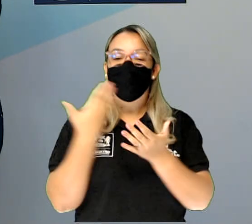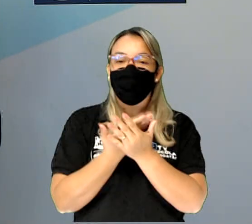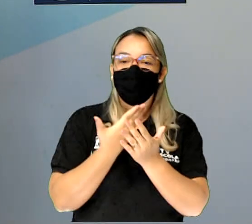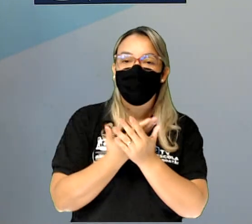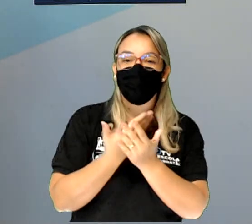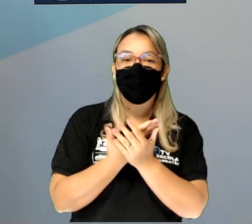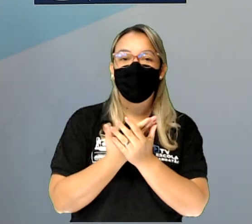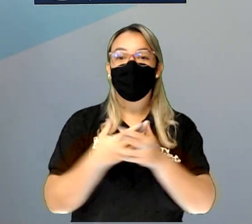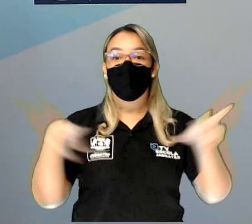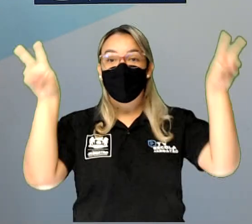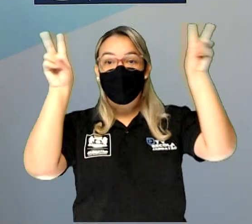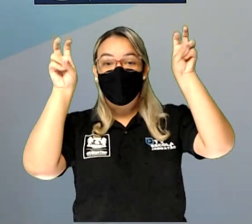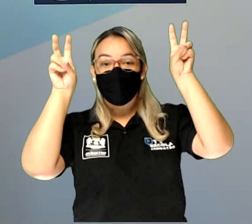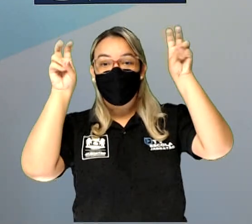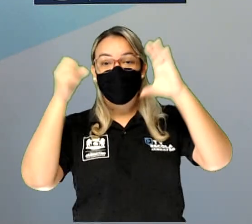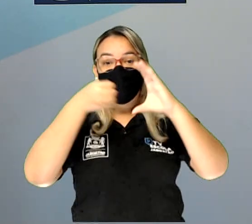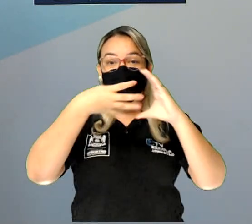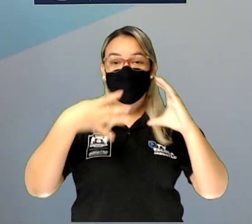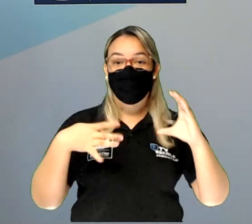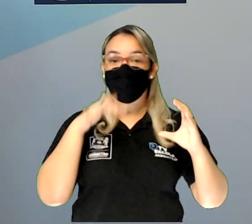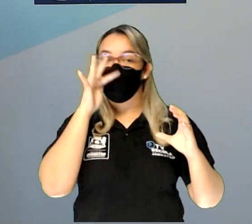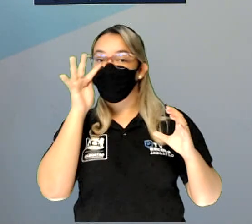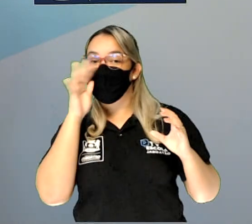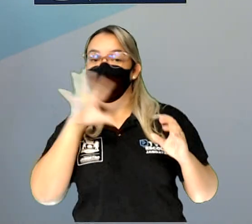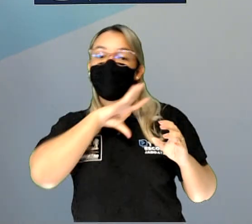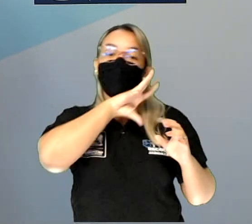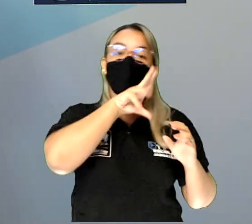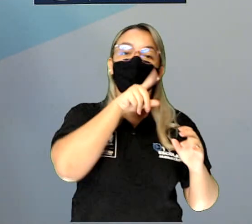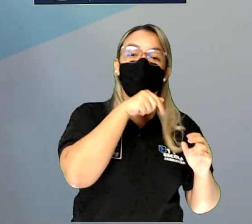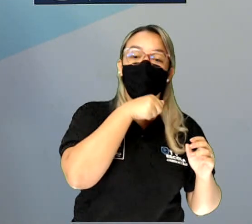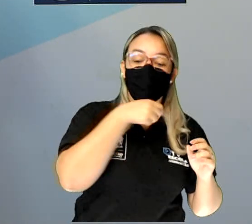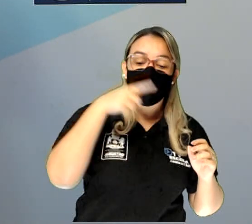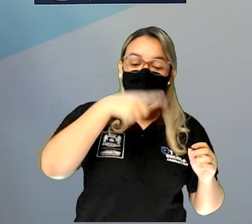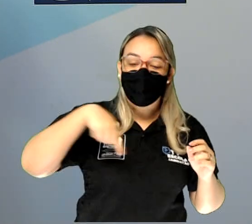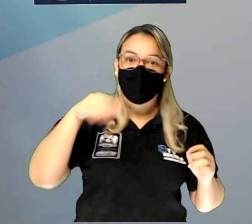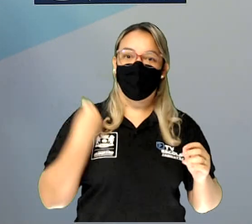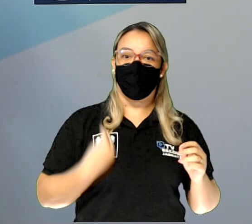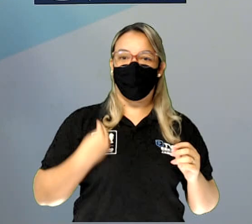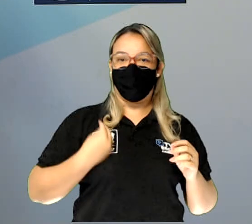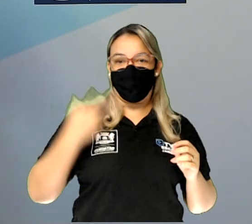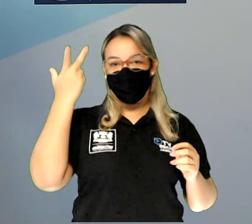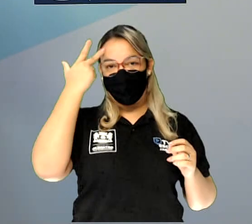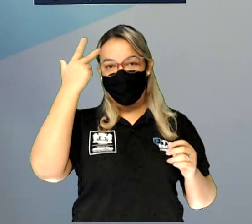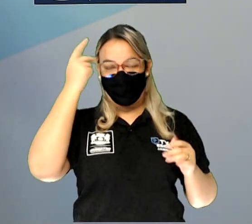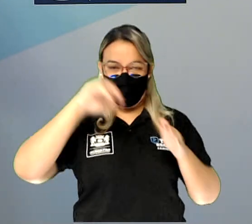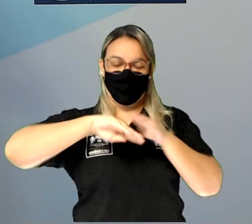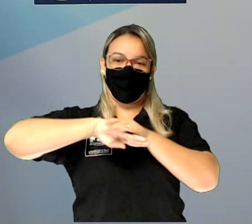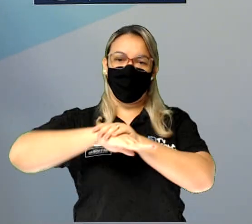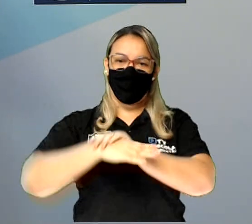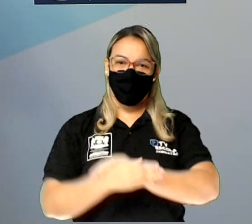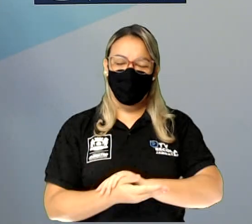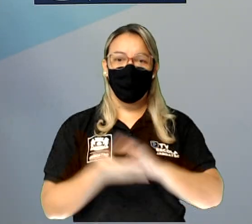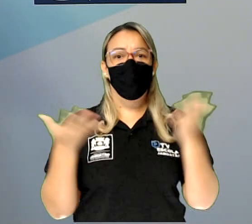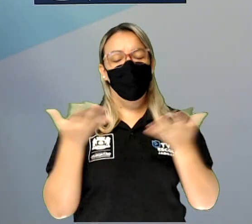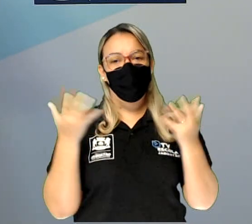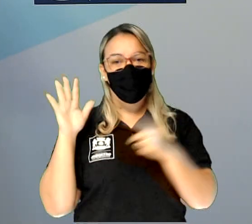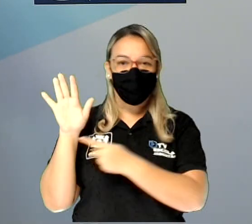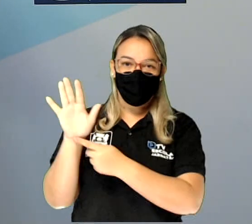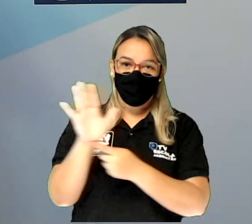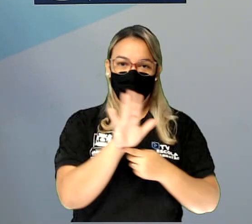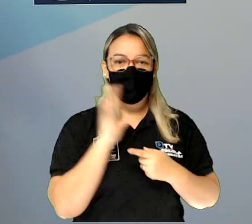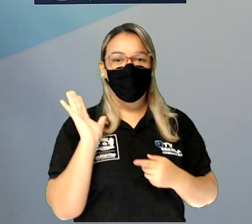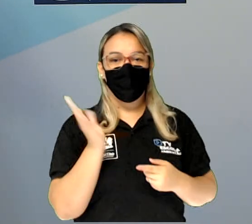sobre as características das plantas e dos animais no nosso cotidiano. Já trouxemos um pouco